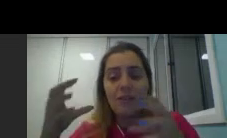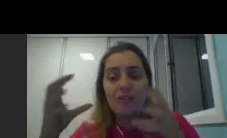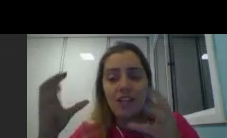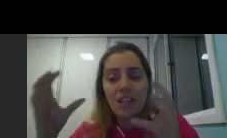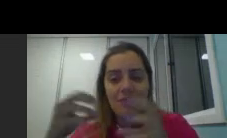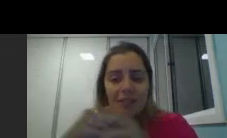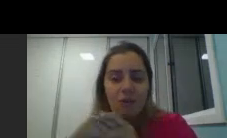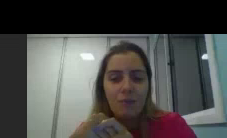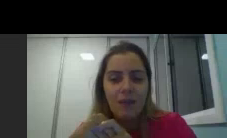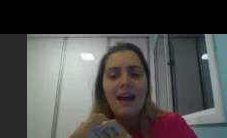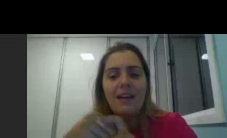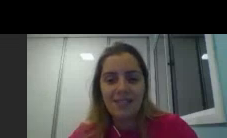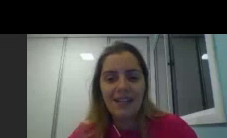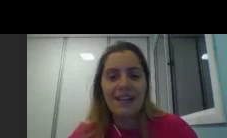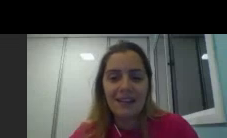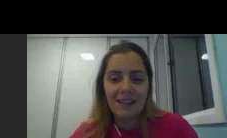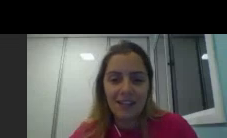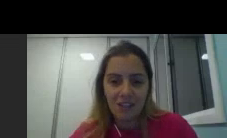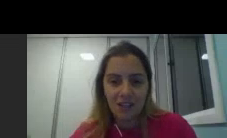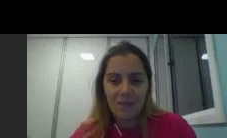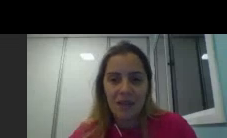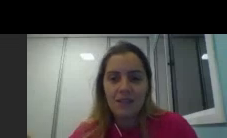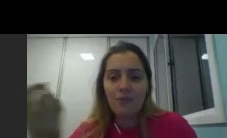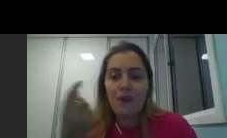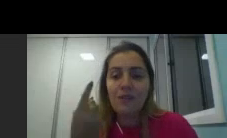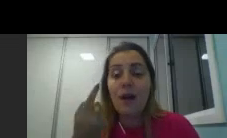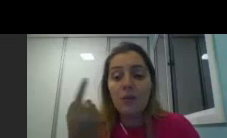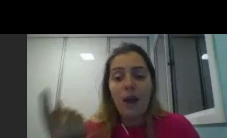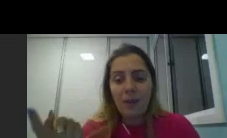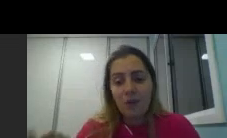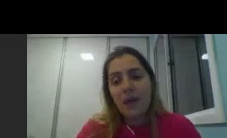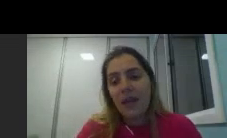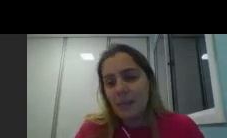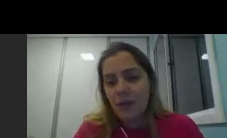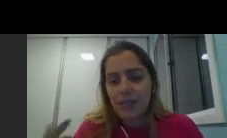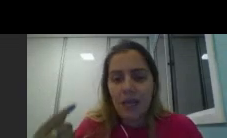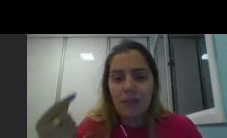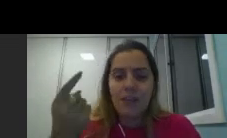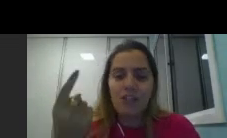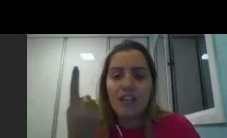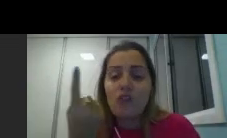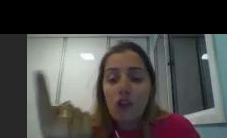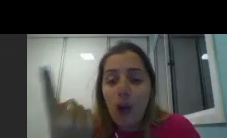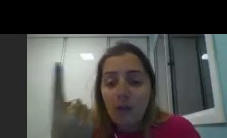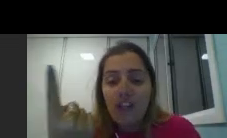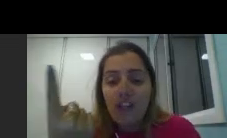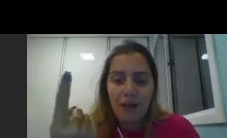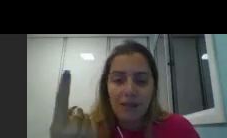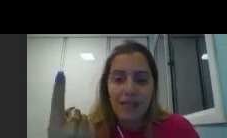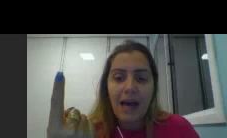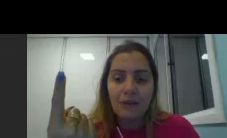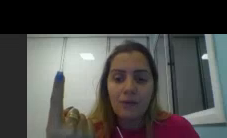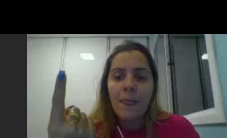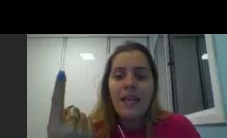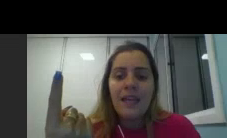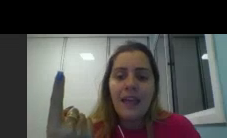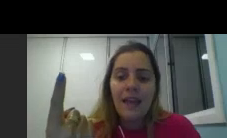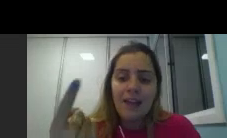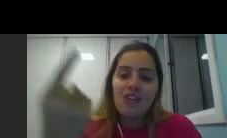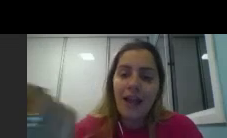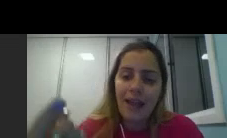temos vários genes para se combinarem para essa característica. Se fosse, quando é uma doença, por exemplo, que a gente tem só um gene